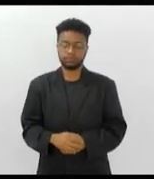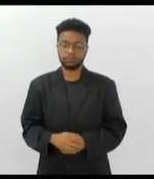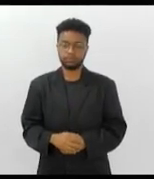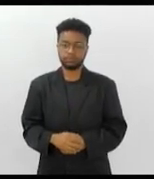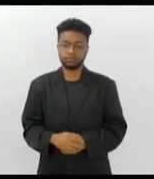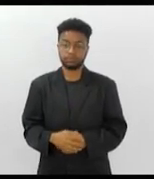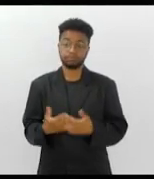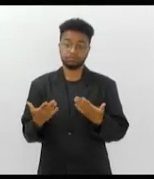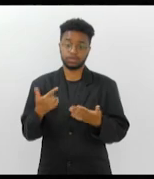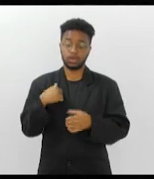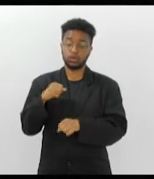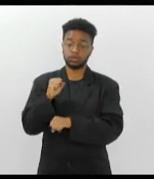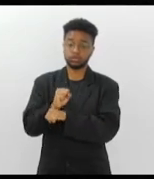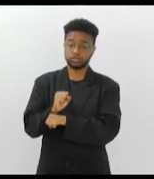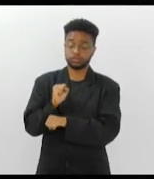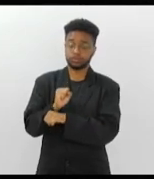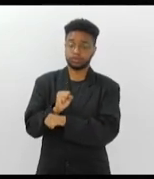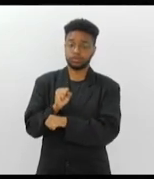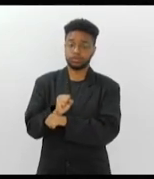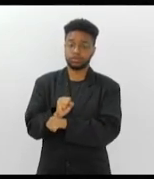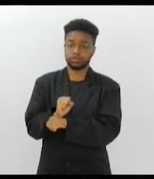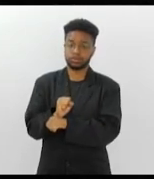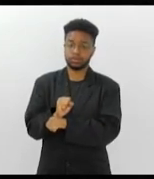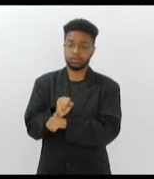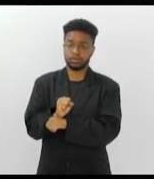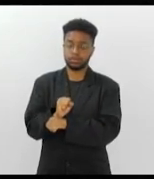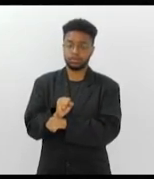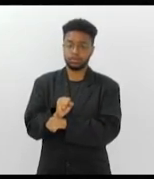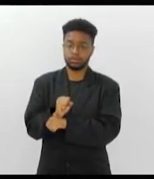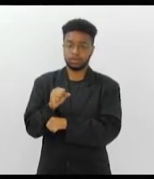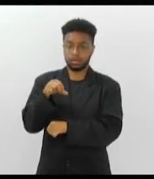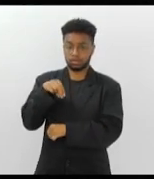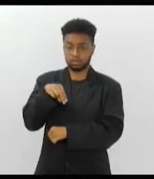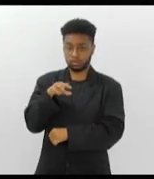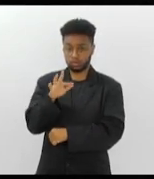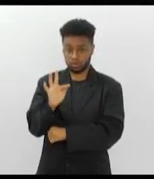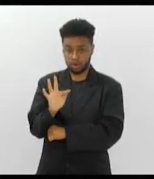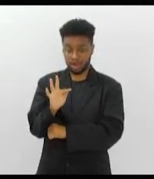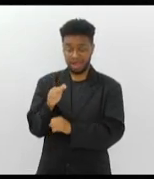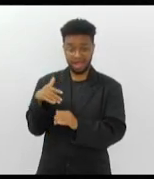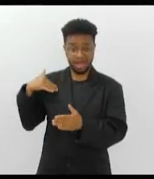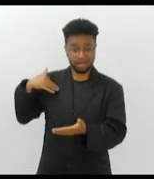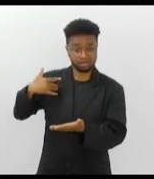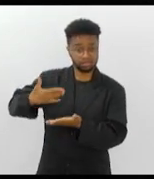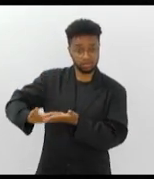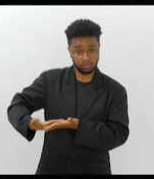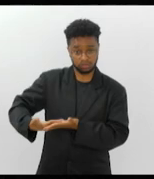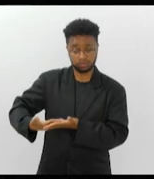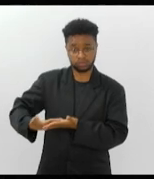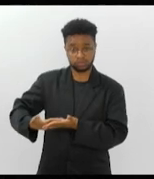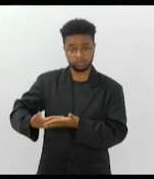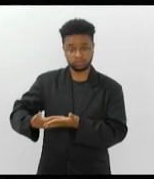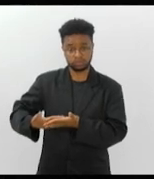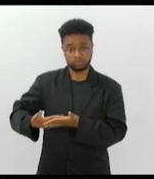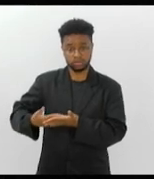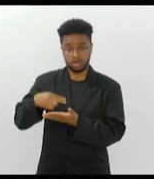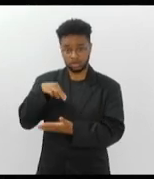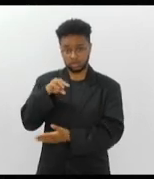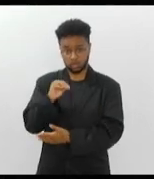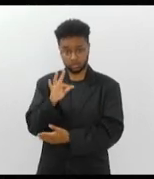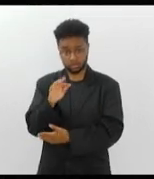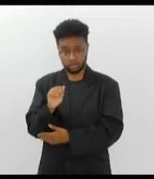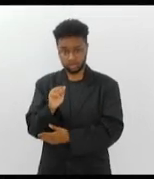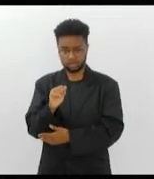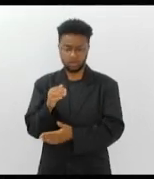Estou esperando a nota fiscal até hoje. Como é que uma clínica, não